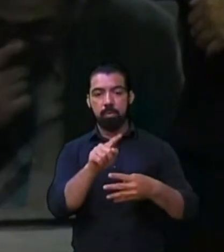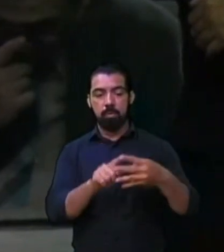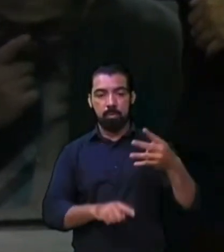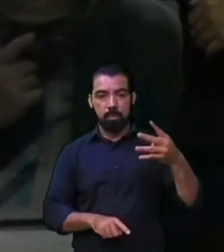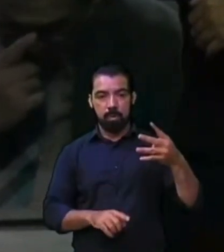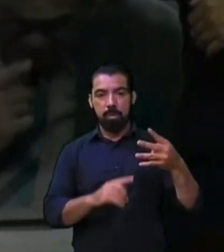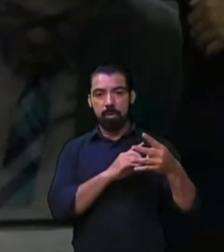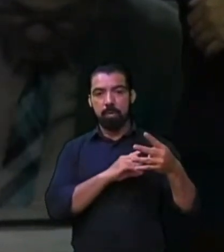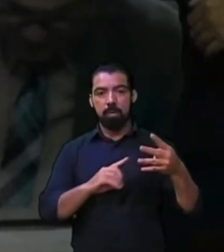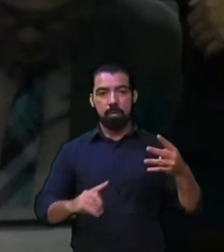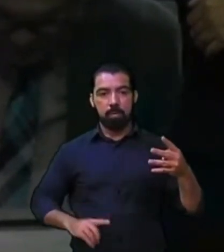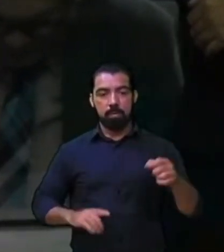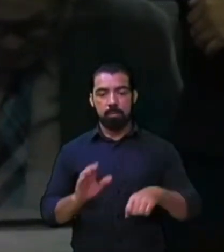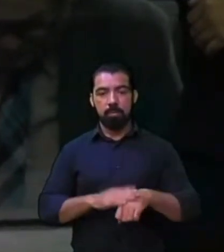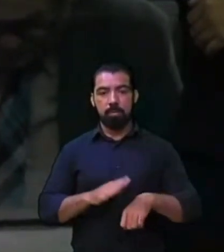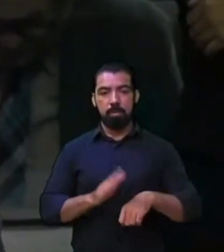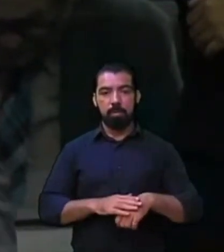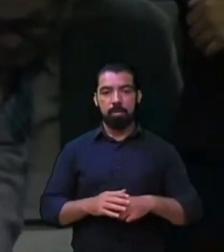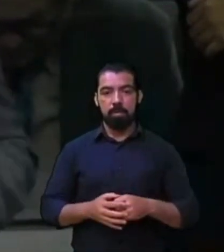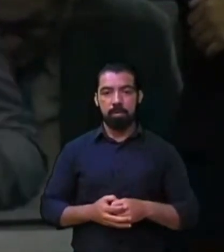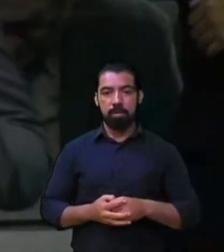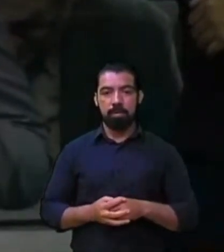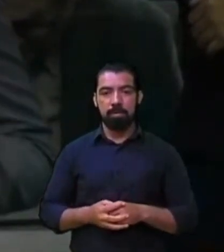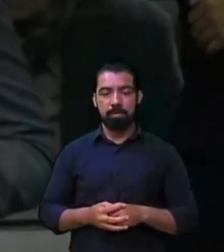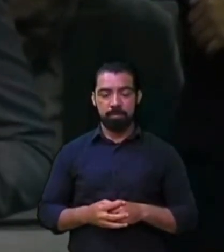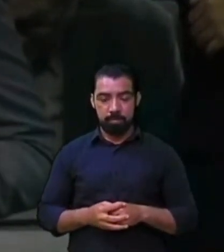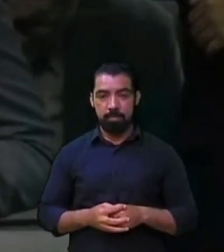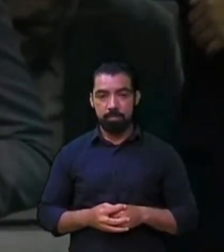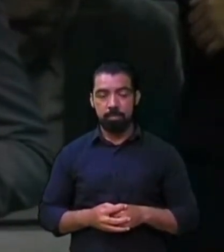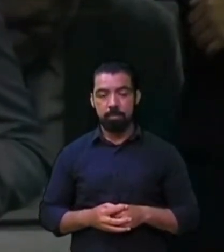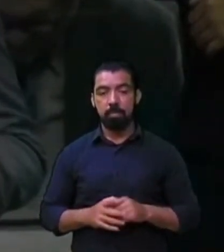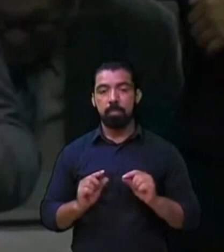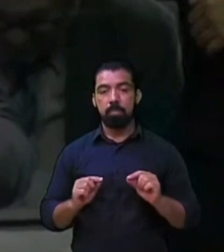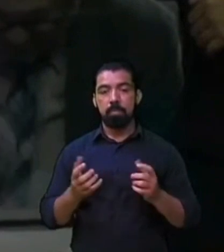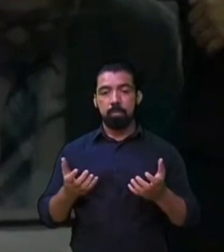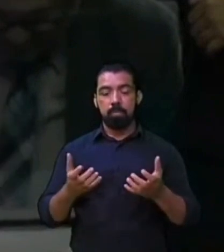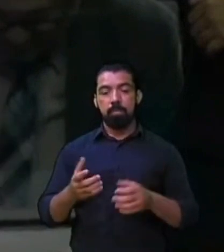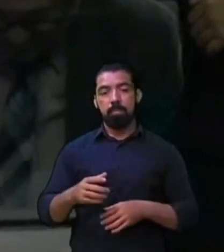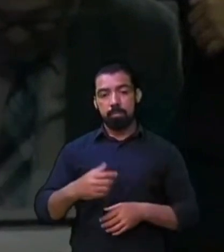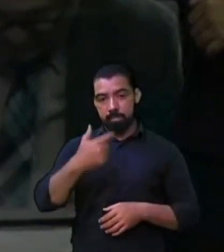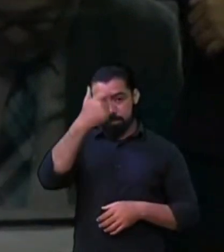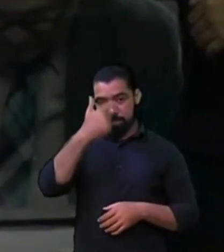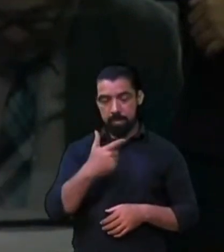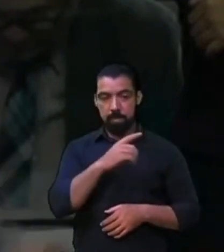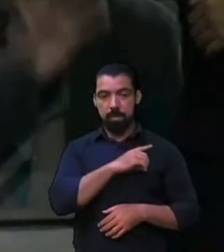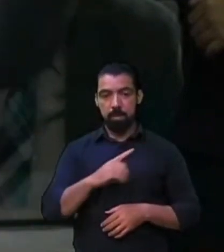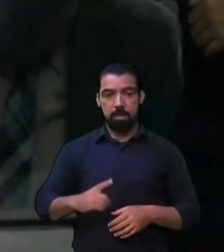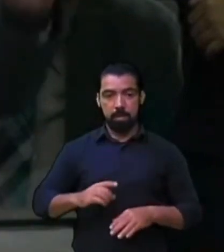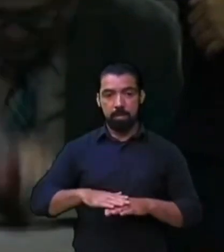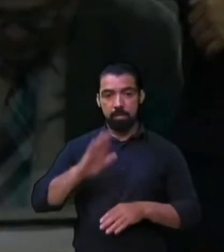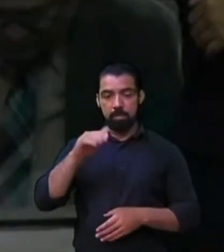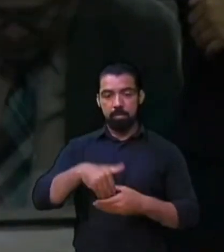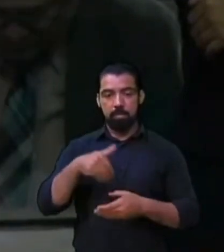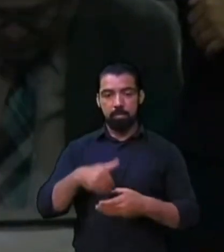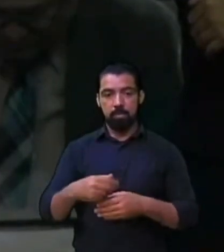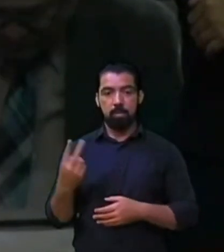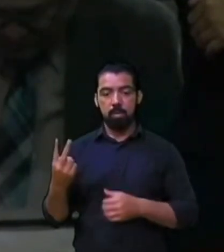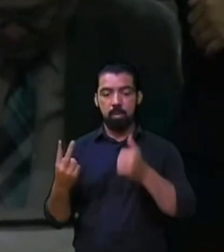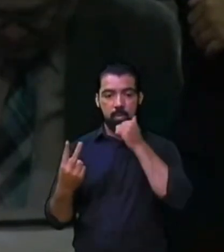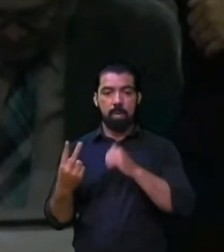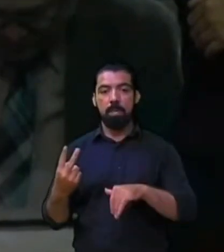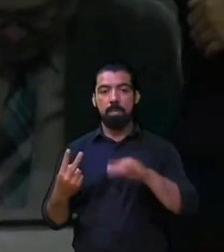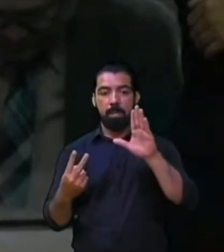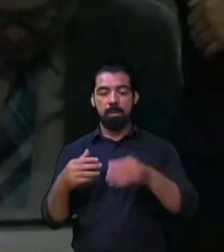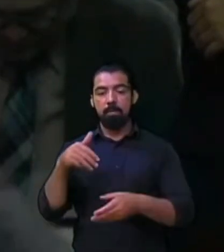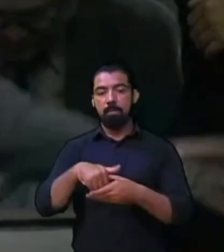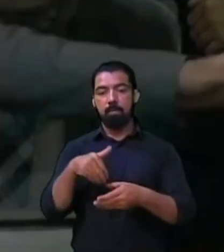estaduais no Tribunal Regional Eleitoral incluindo o meu mandato o deputado mais votado do Estado as duas mulheres mais votadas do